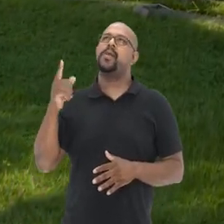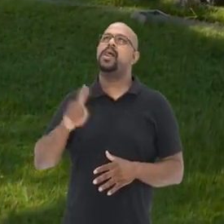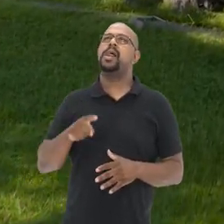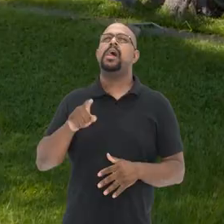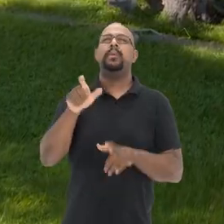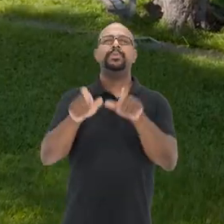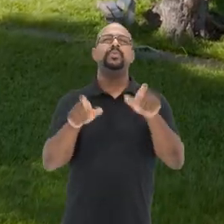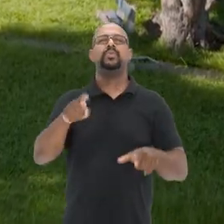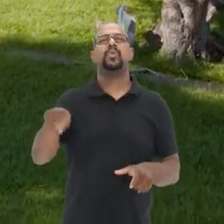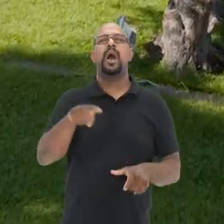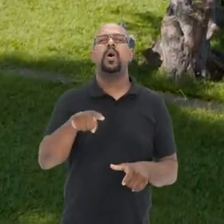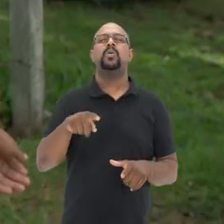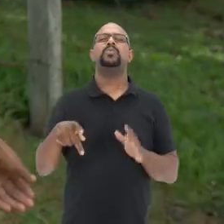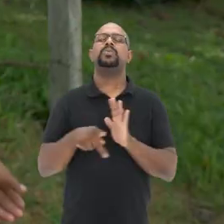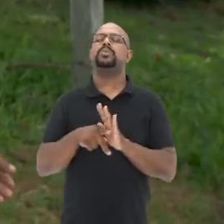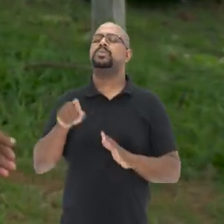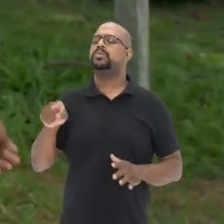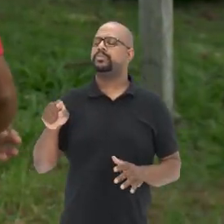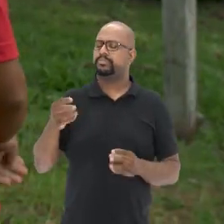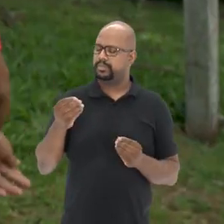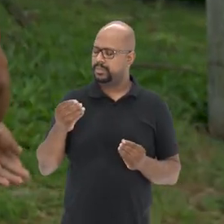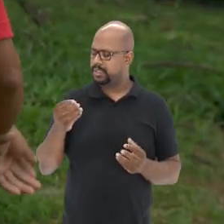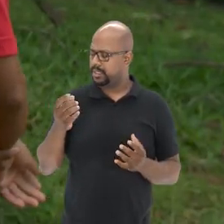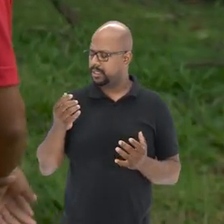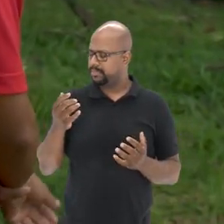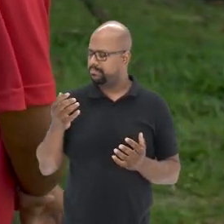foi o pessoal do assentamento lá